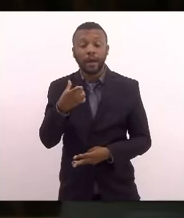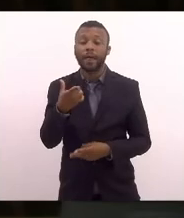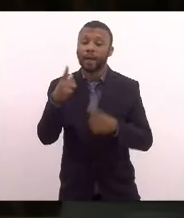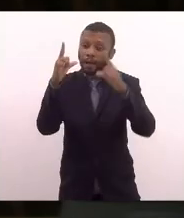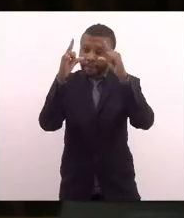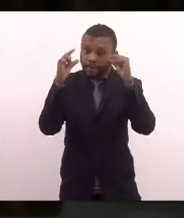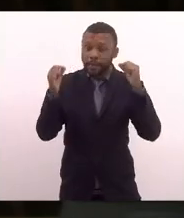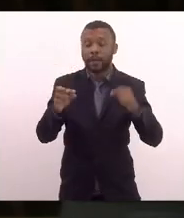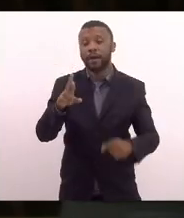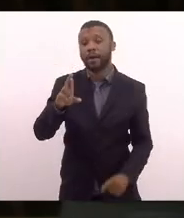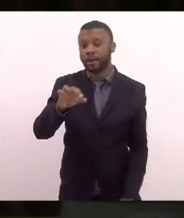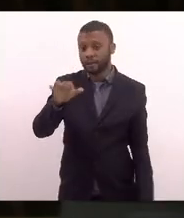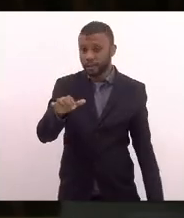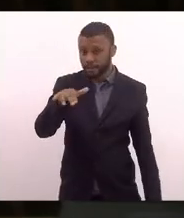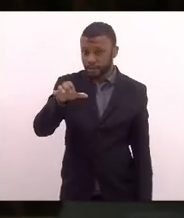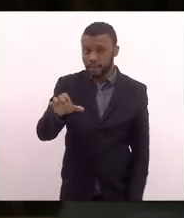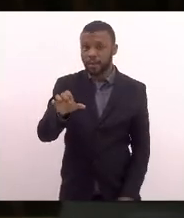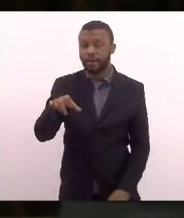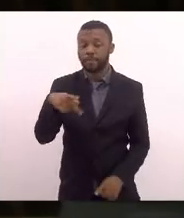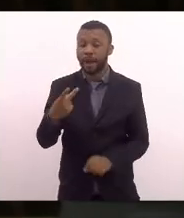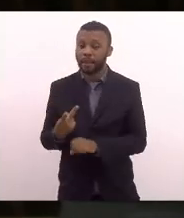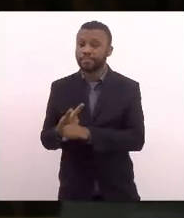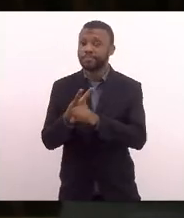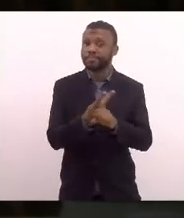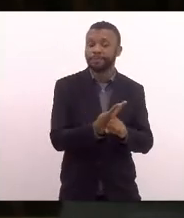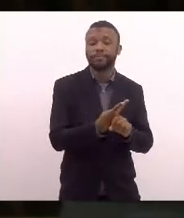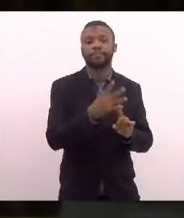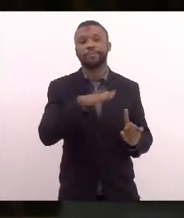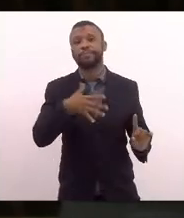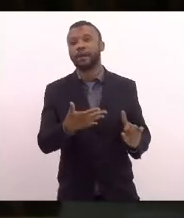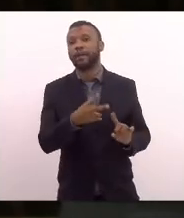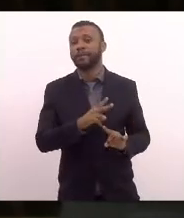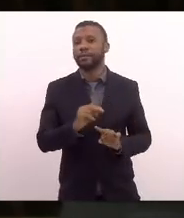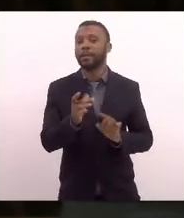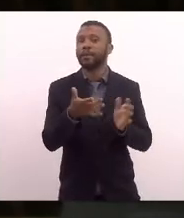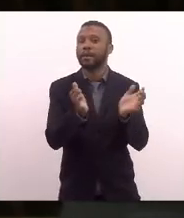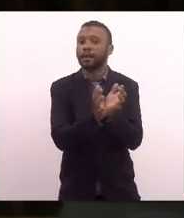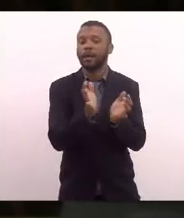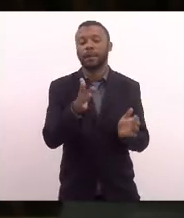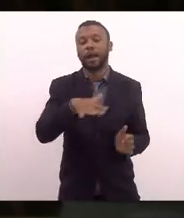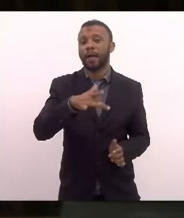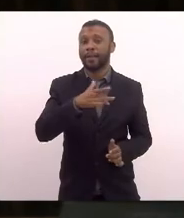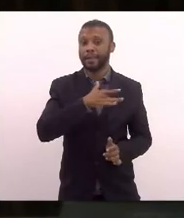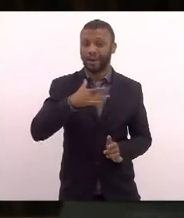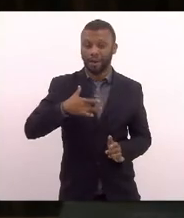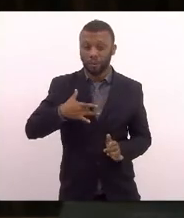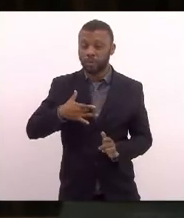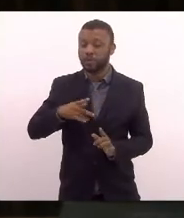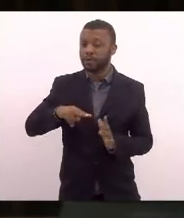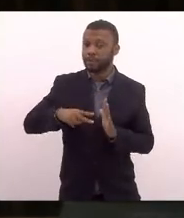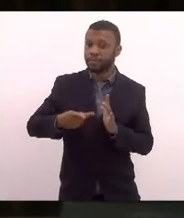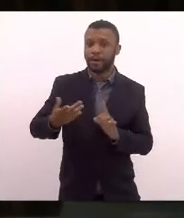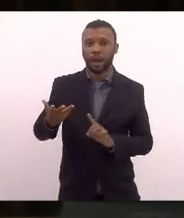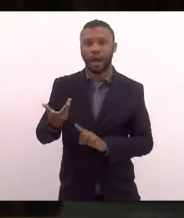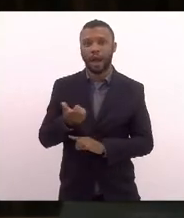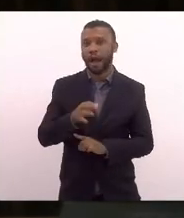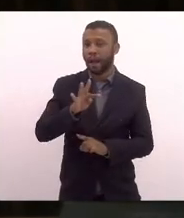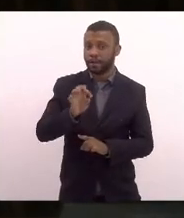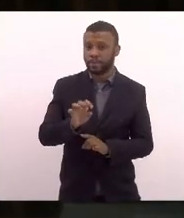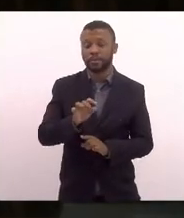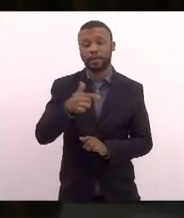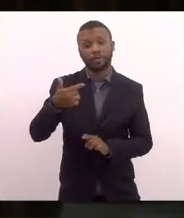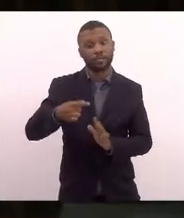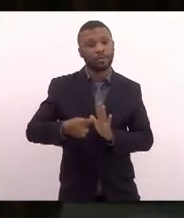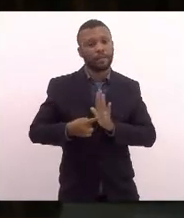enfermeira Rejane, para a entrega da premiação aos vencedores da categoria Saúde é Arte, da segunda Mostra